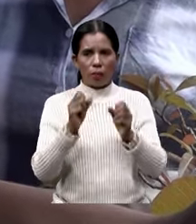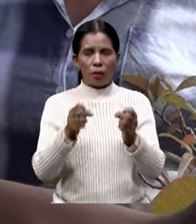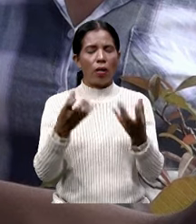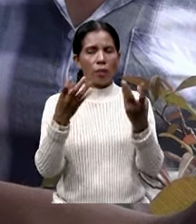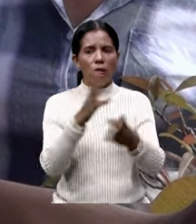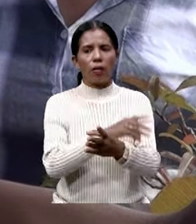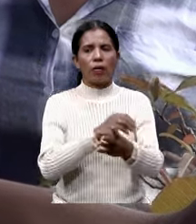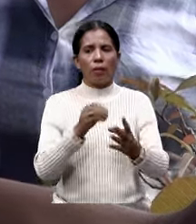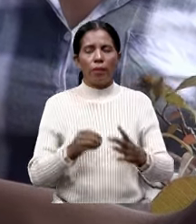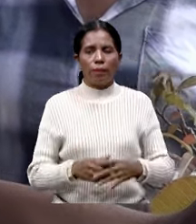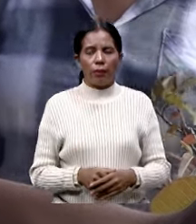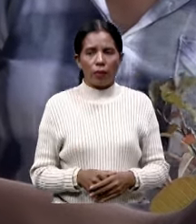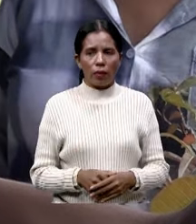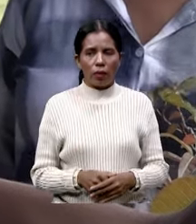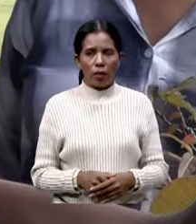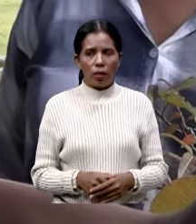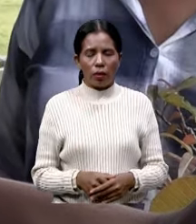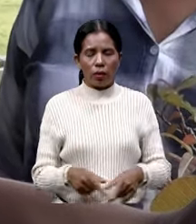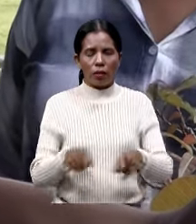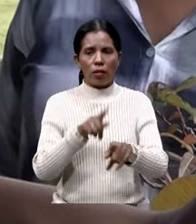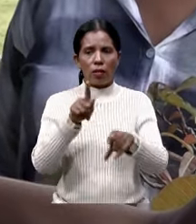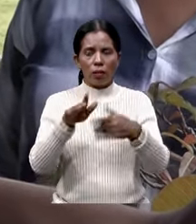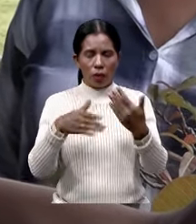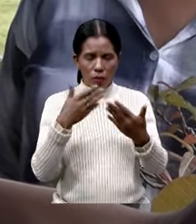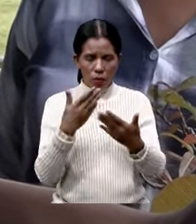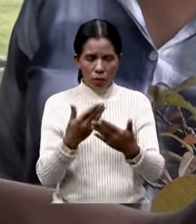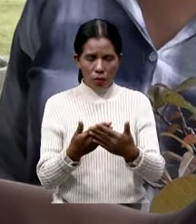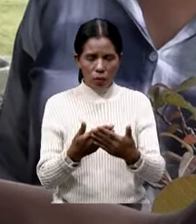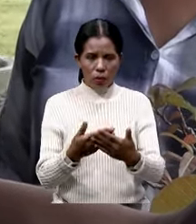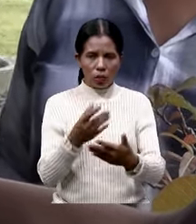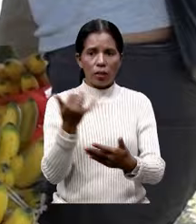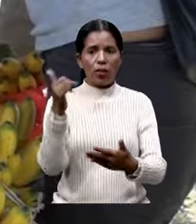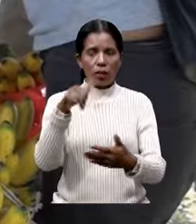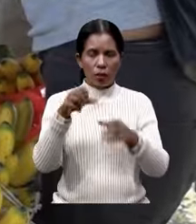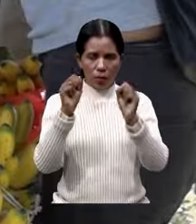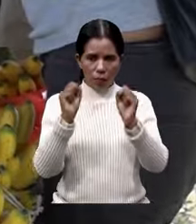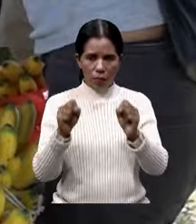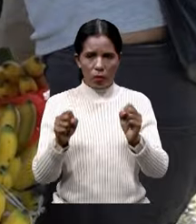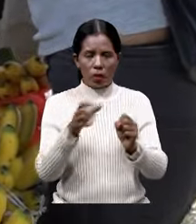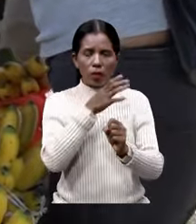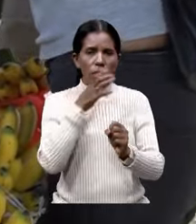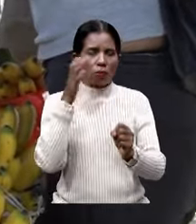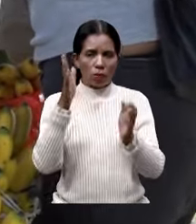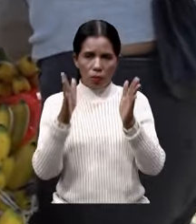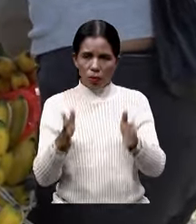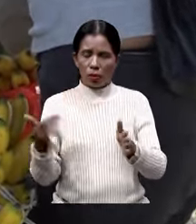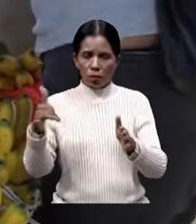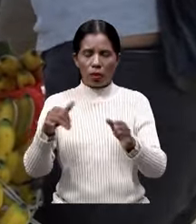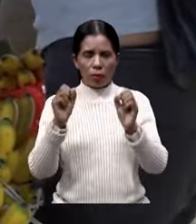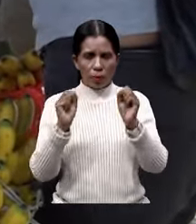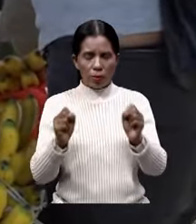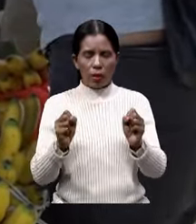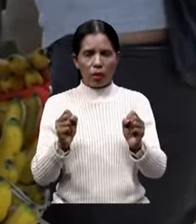liu motiva ite ne povo agricultor sira atu sira mos bele badinas liu tang ho di